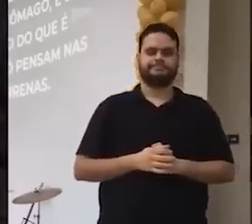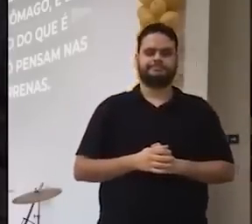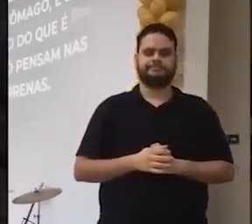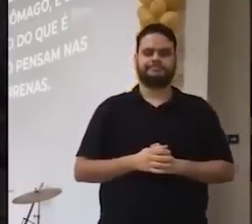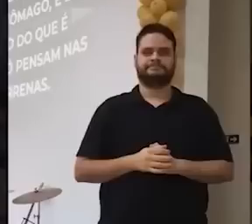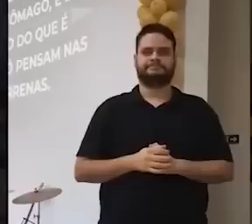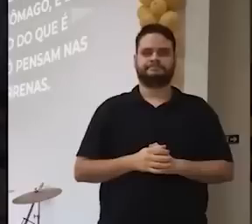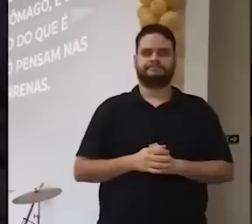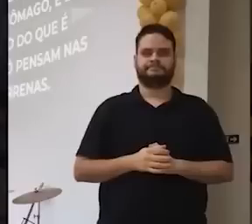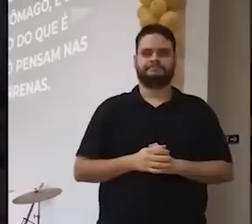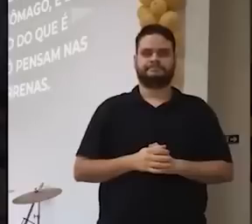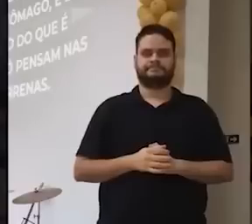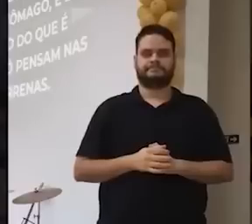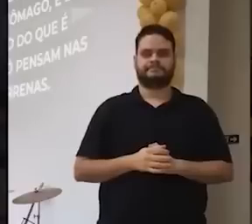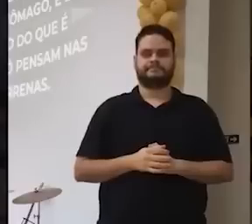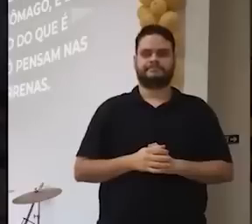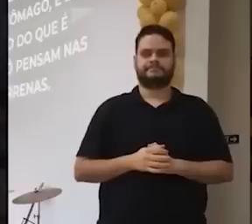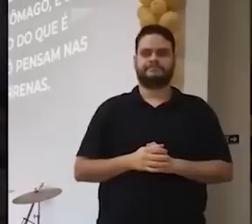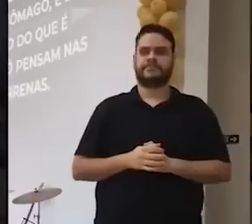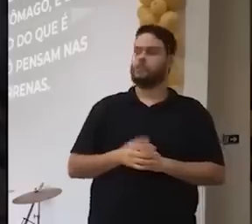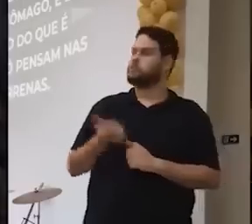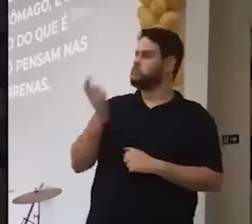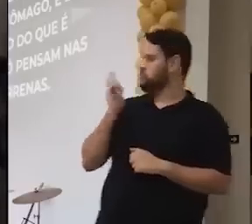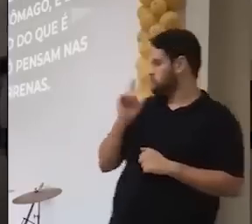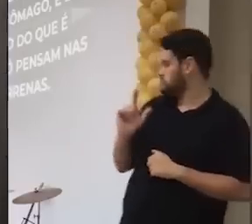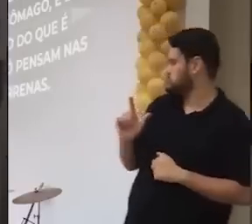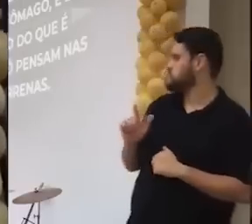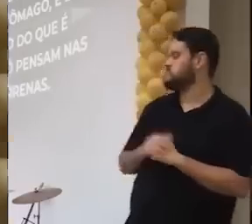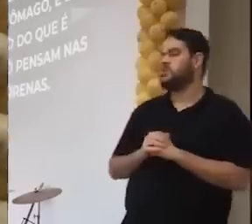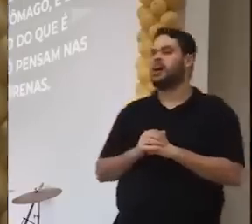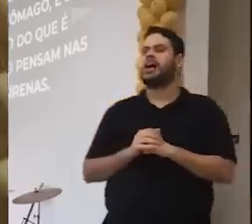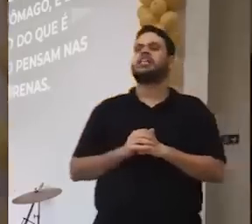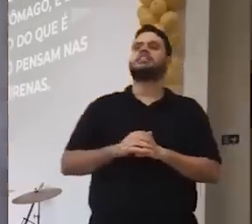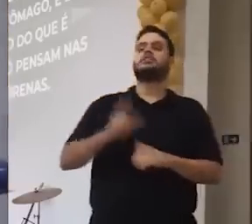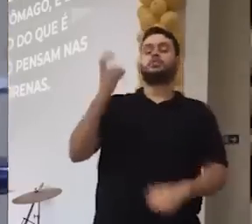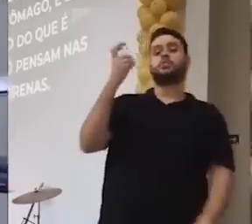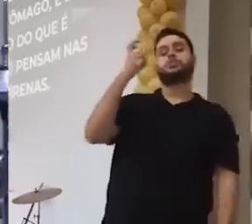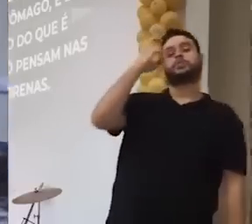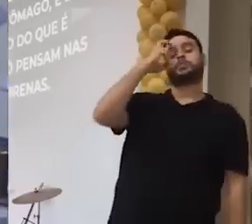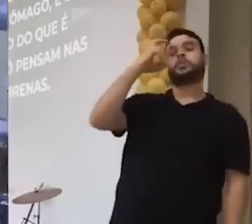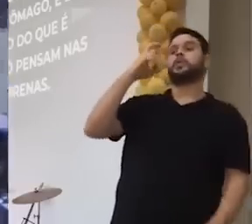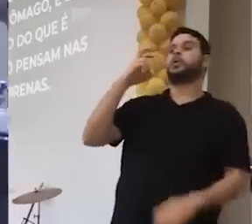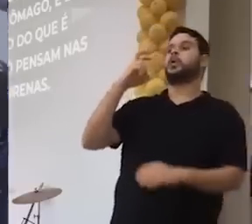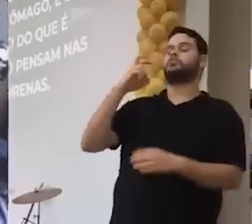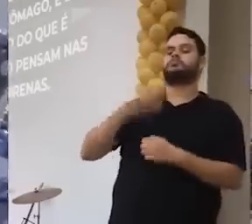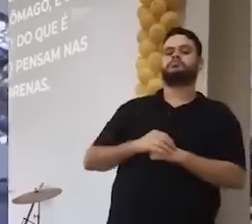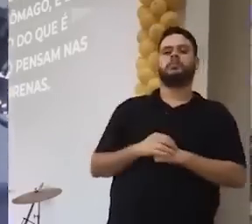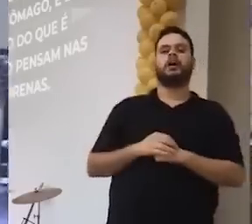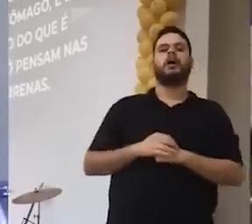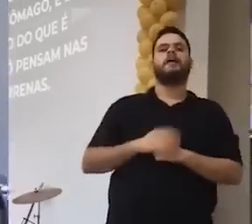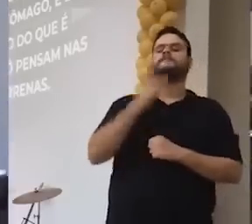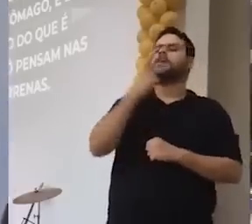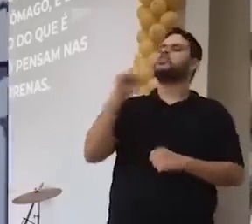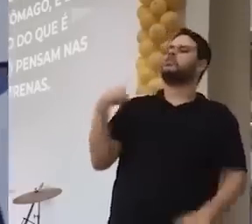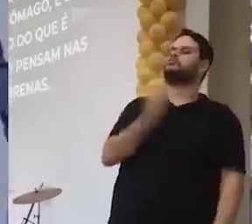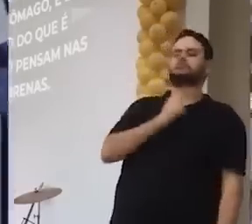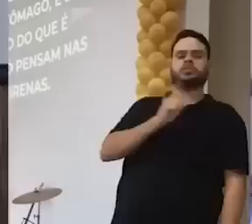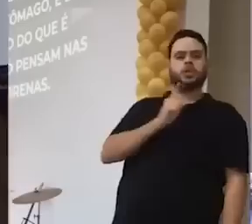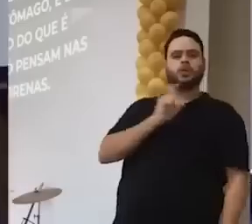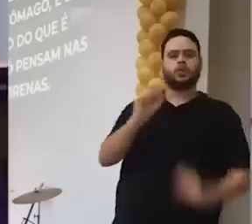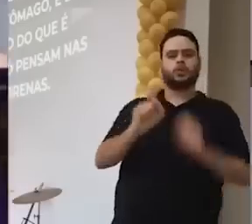Dr. Tonsini, no seu livro O Lado Oculto da Globalização, diz que nós vivemos hoje o fenômeno